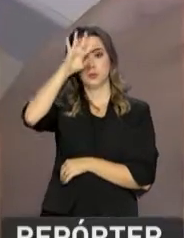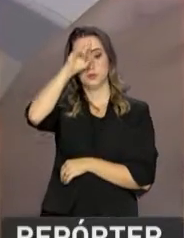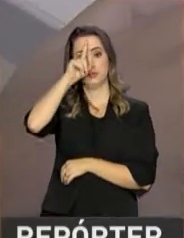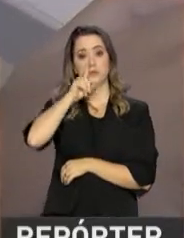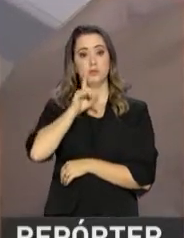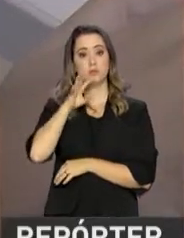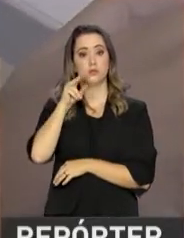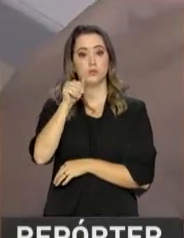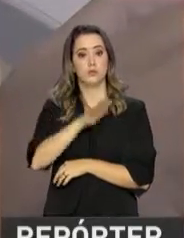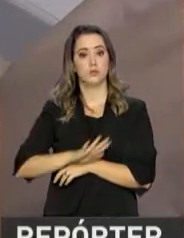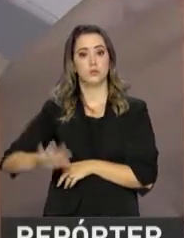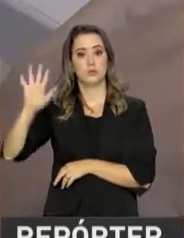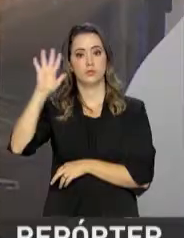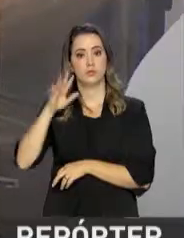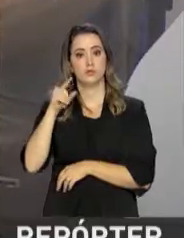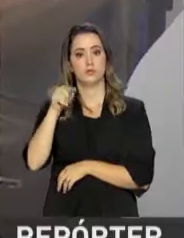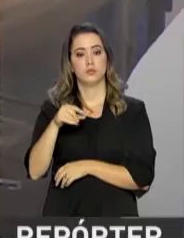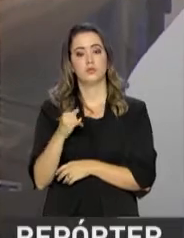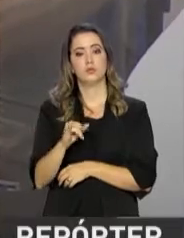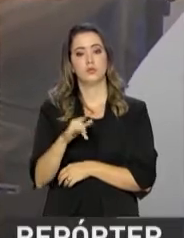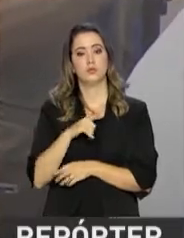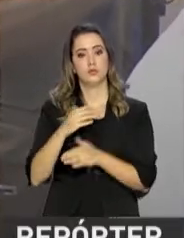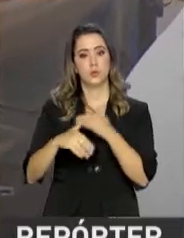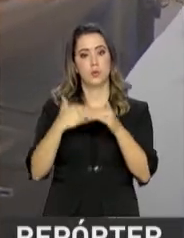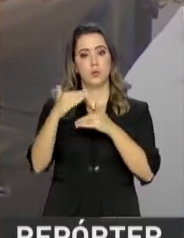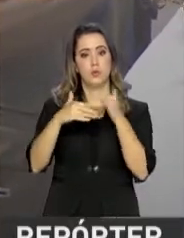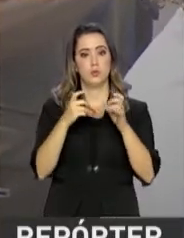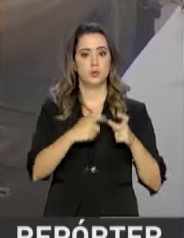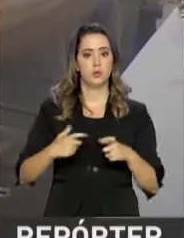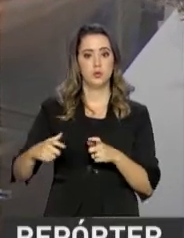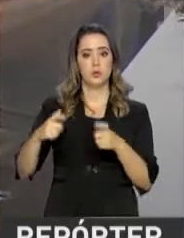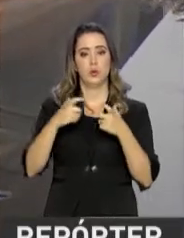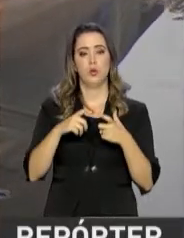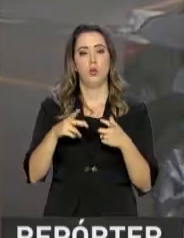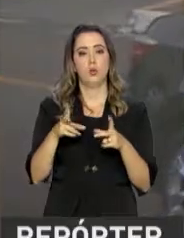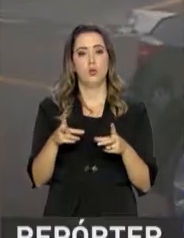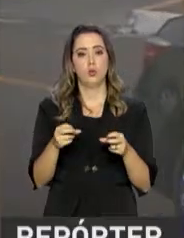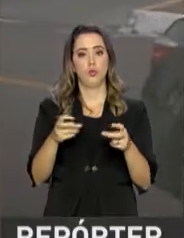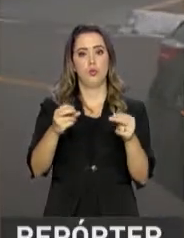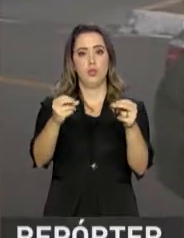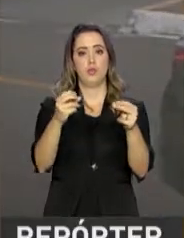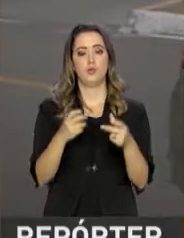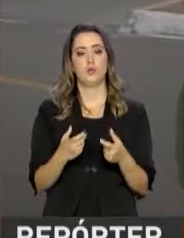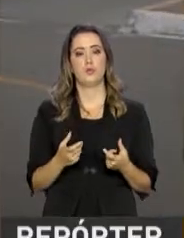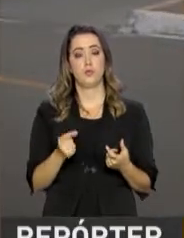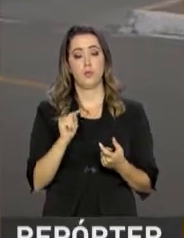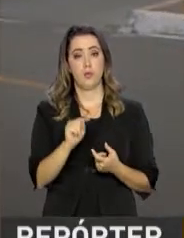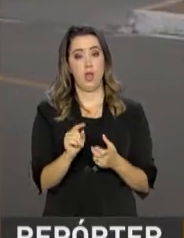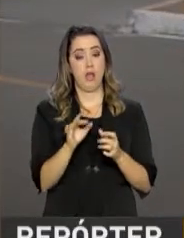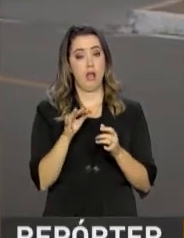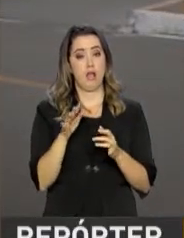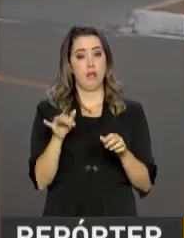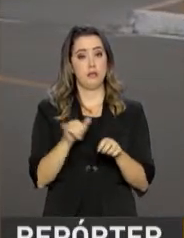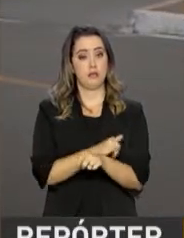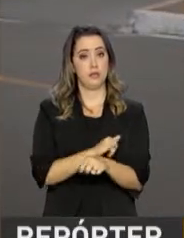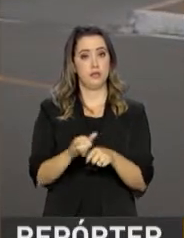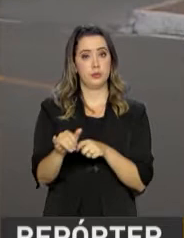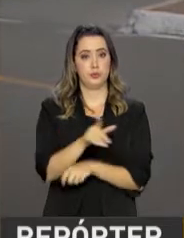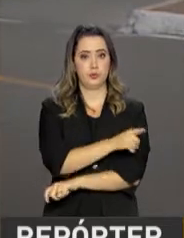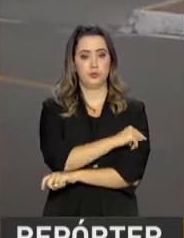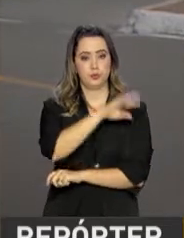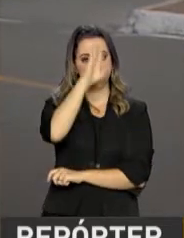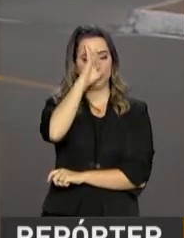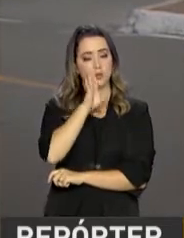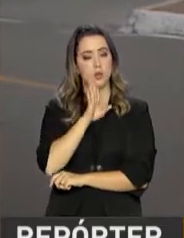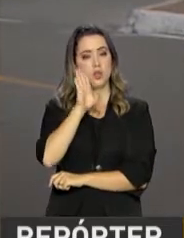para toda a população em caso de um aumento na área de circulação do vírus a estratégia de vacinação contra a febre amarela já faz